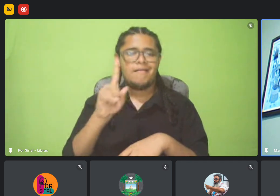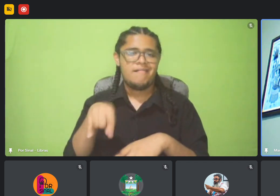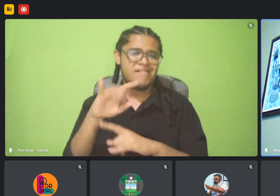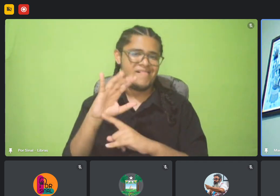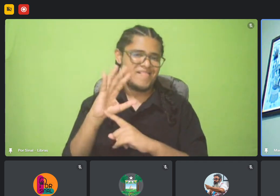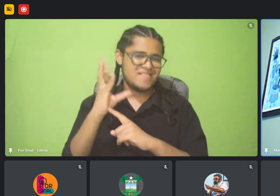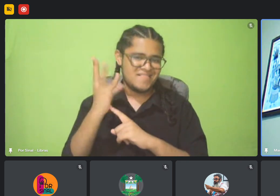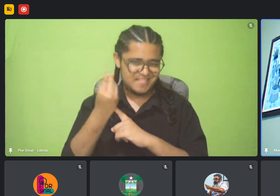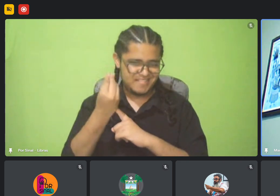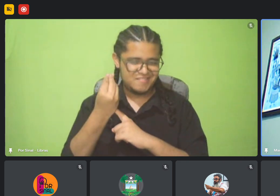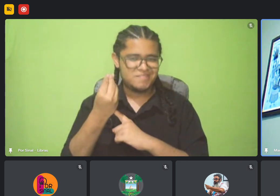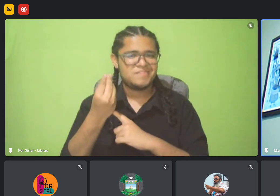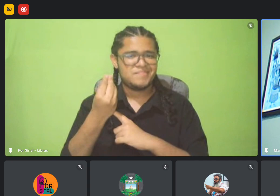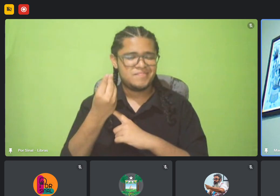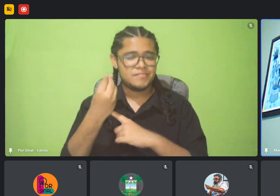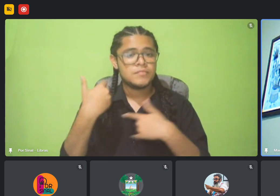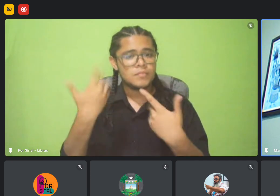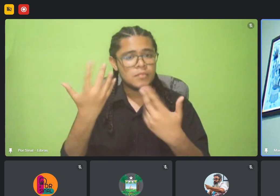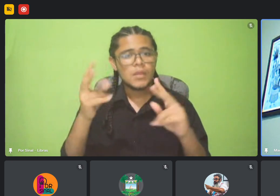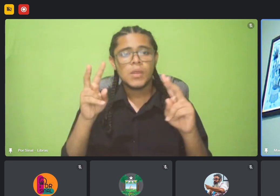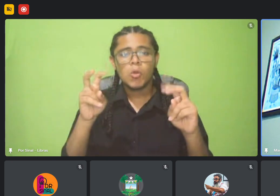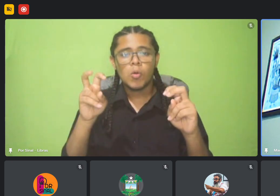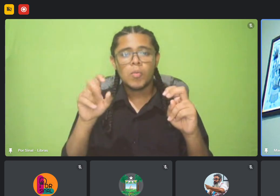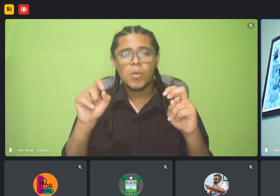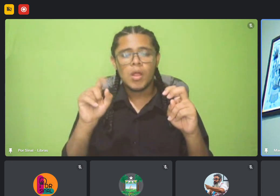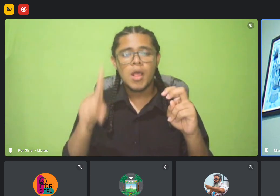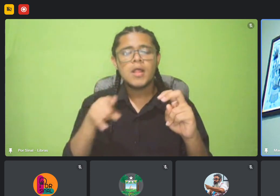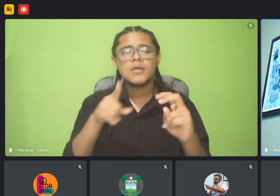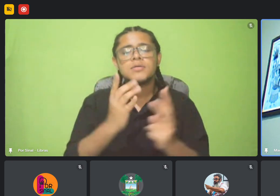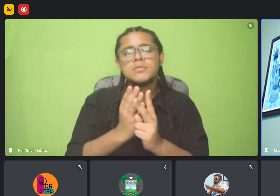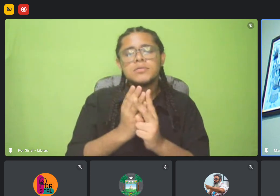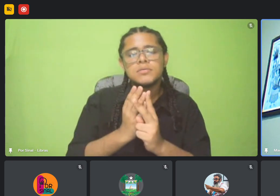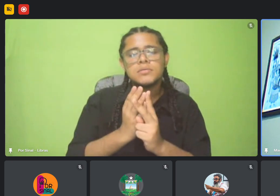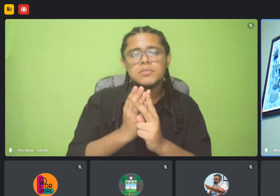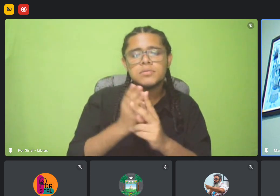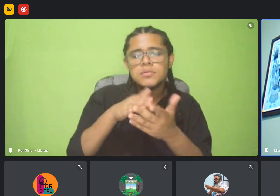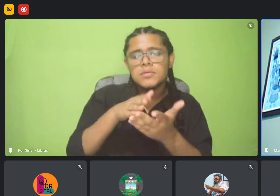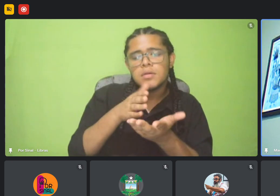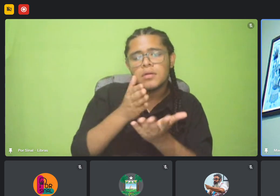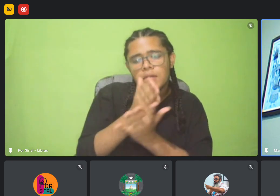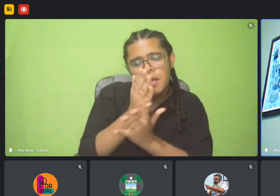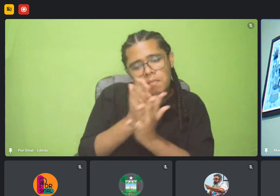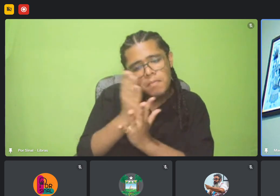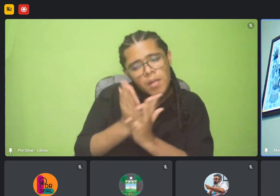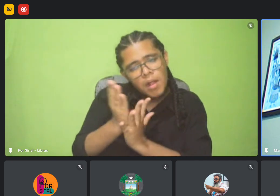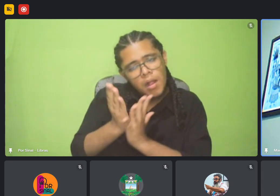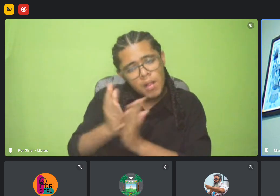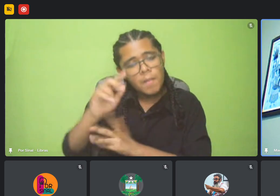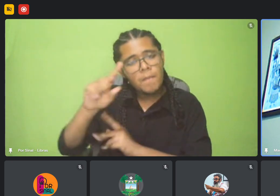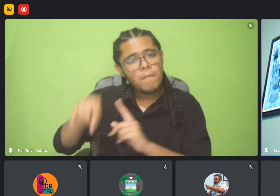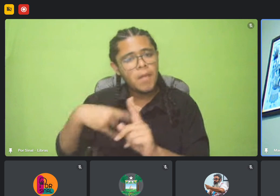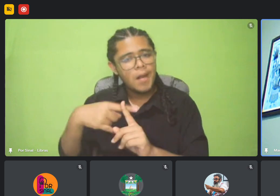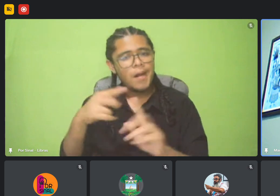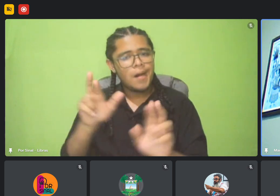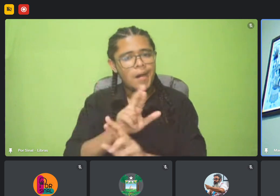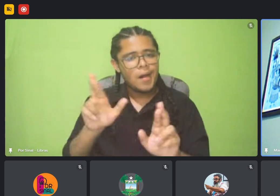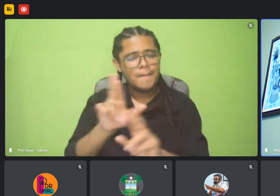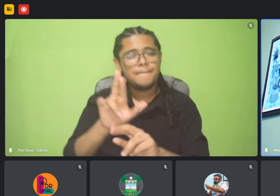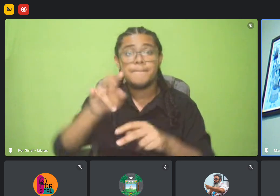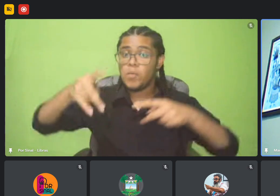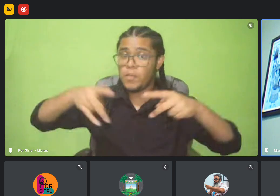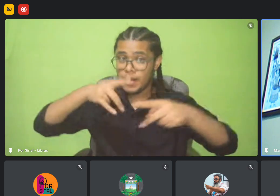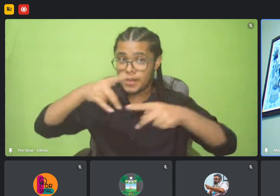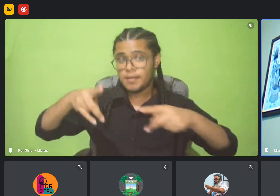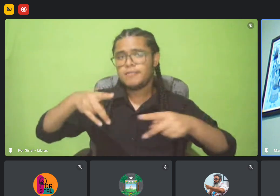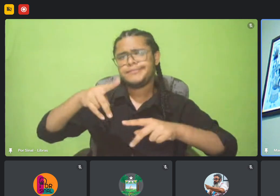segmentos, dos recortes populacionais, é para a gente entender e escutar vocês também o quanto a Paulo Gustavo